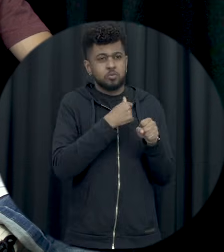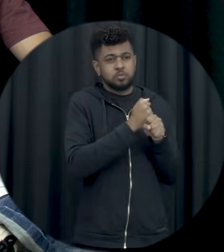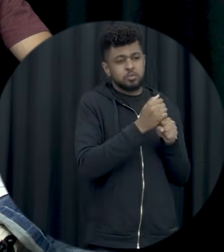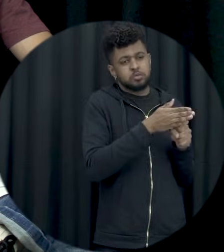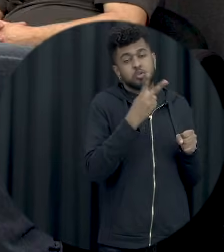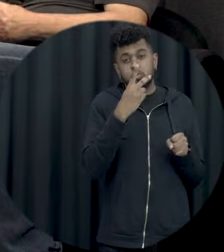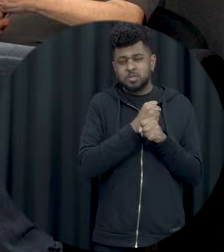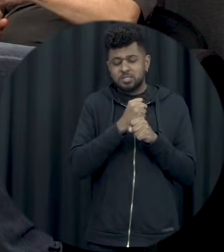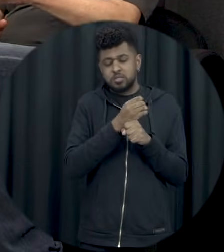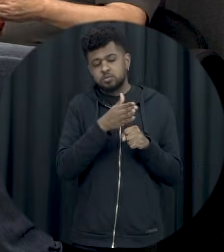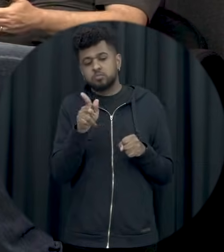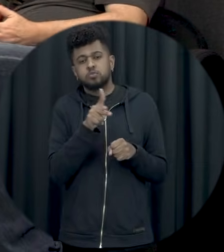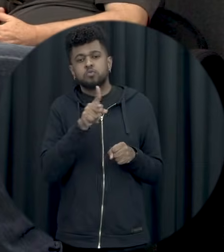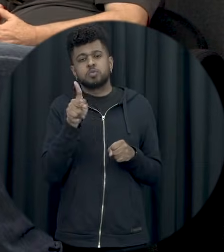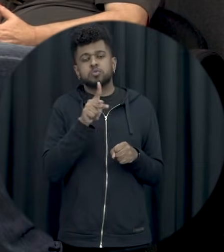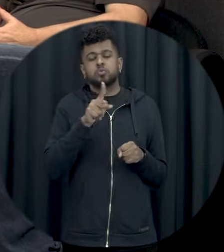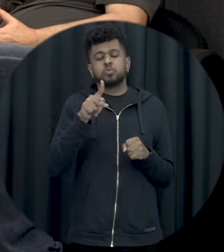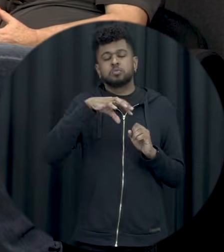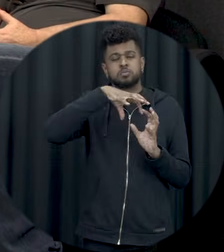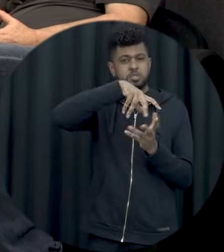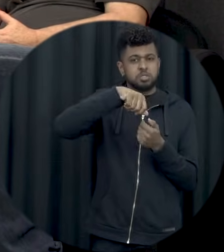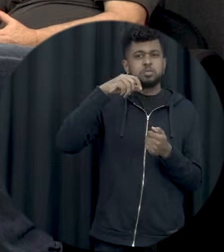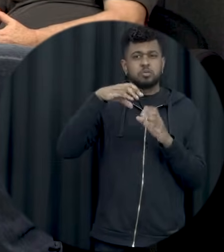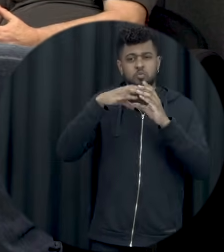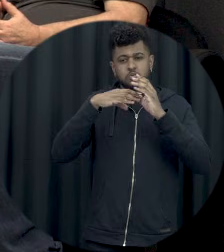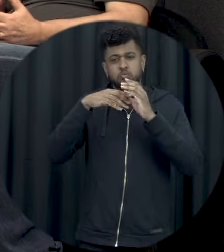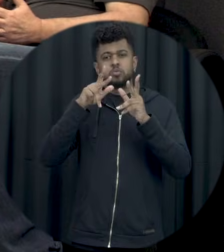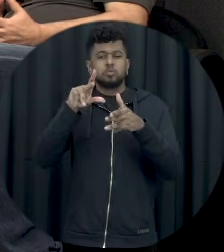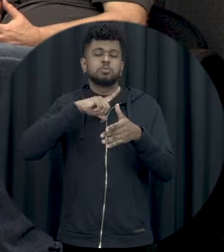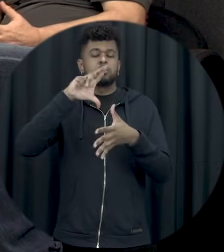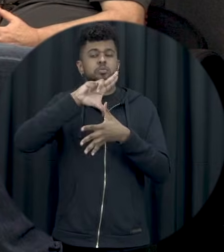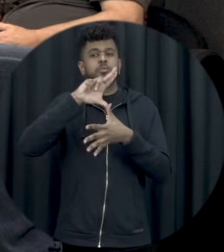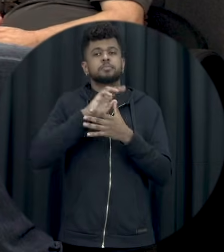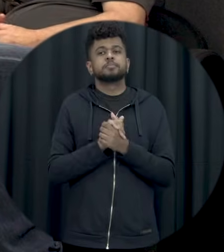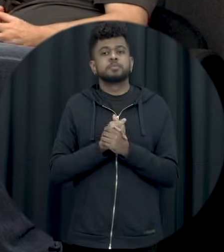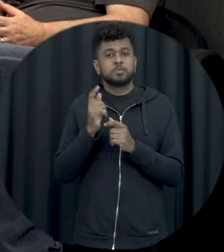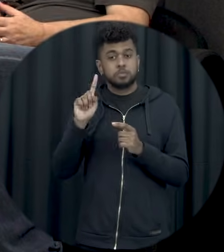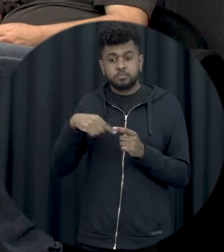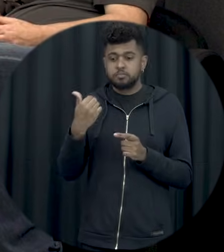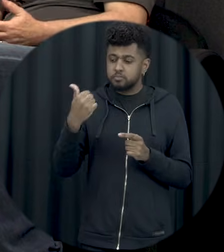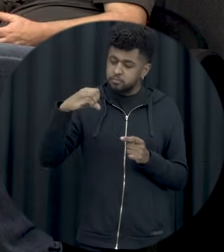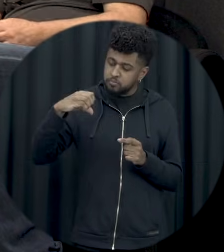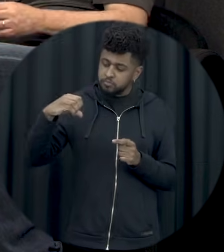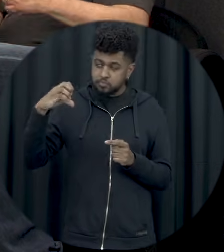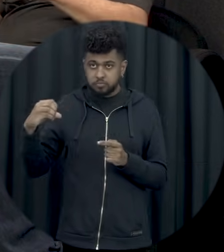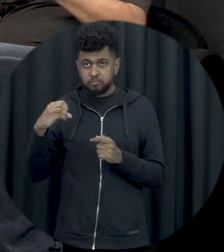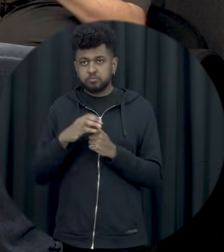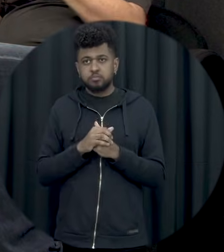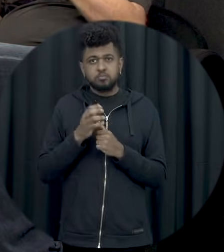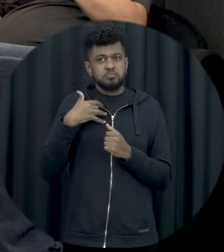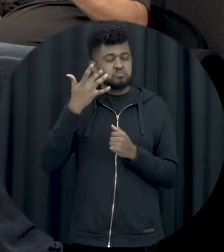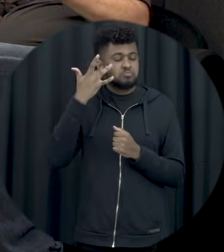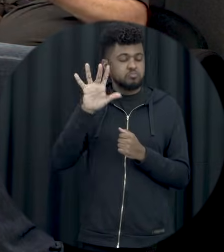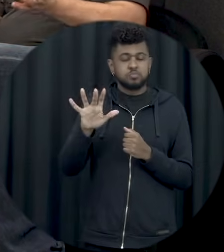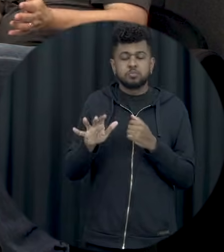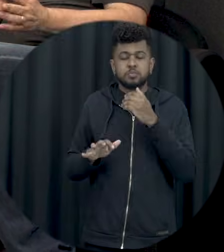professor visitante estrangeiro, esses concursos que tem aqui na Unila também, né? E finalmente em 99, quando eu já não sabia, porque eu tinha, na